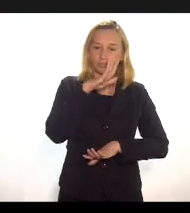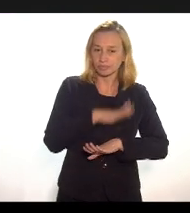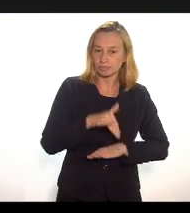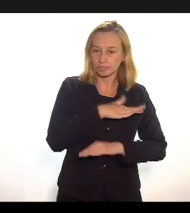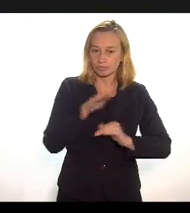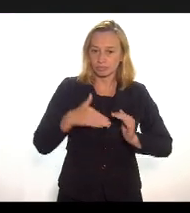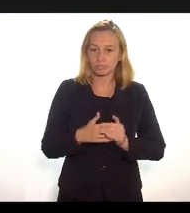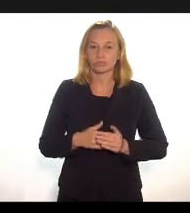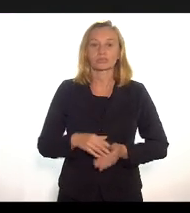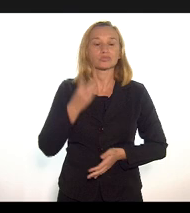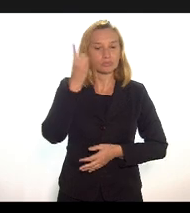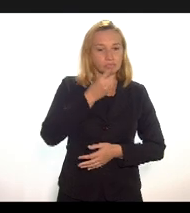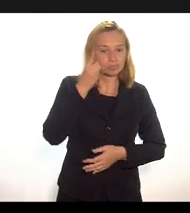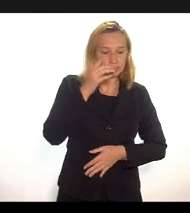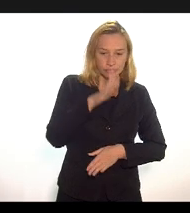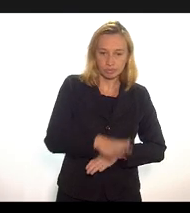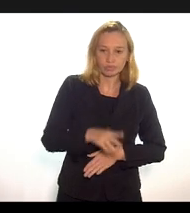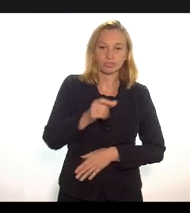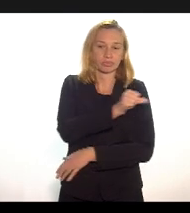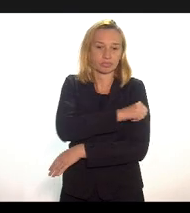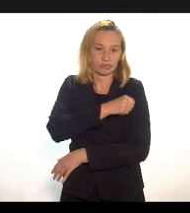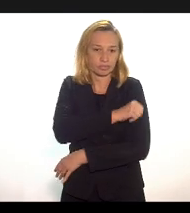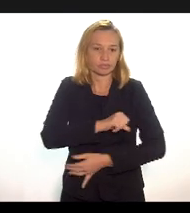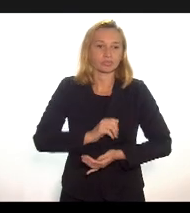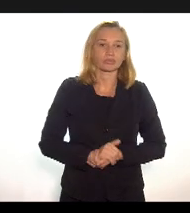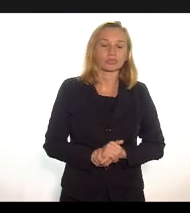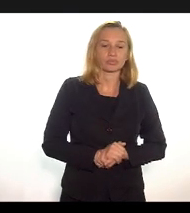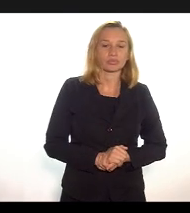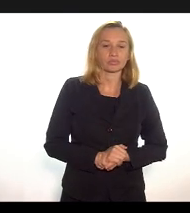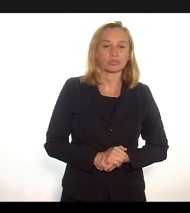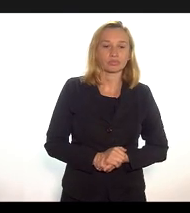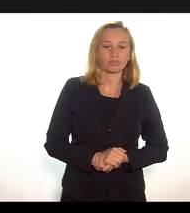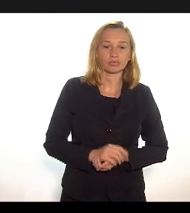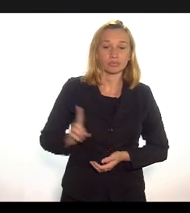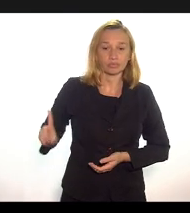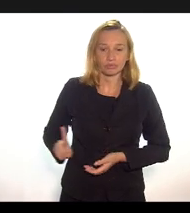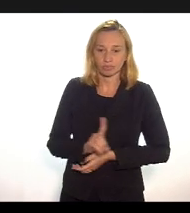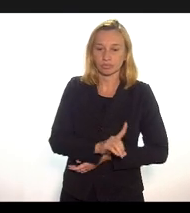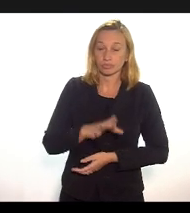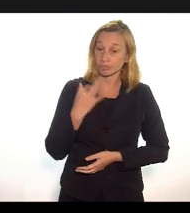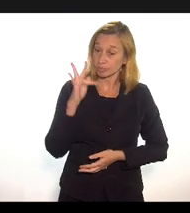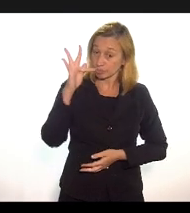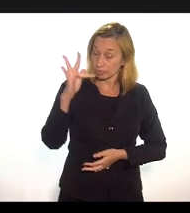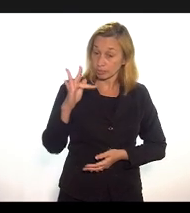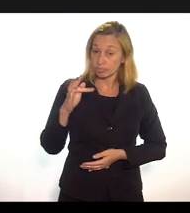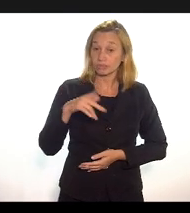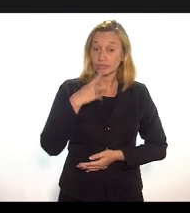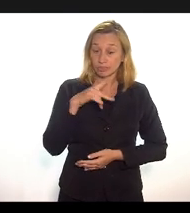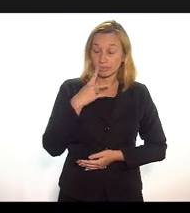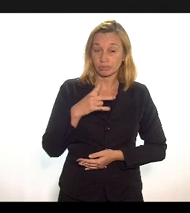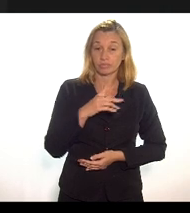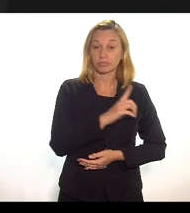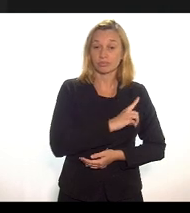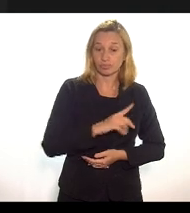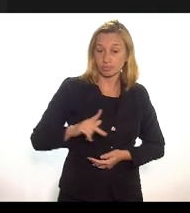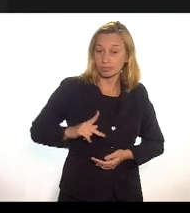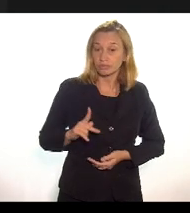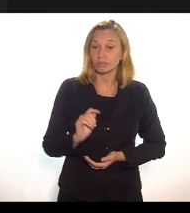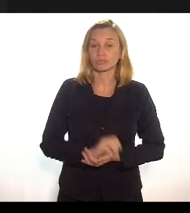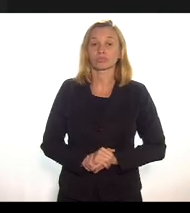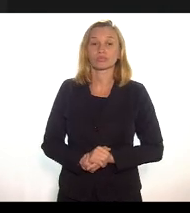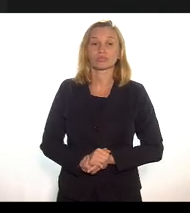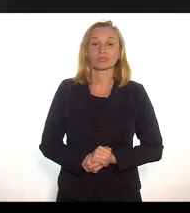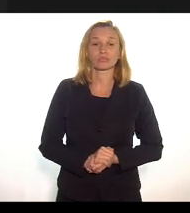todos. Boa tarde, deputada enfermeira Rejane. Eu venho brevemente falar para a Defensoria Pública, né, esclarecendo que a